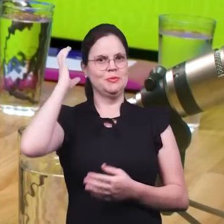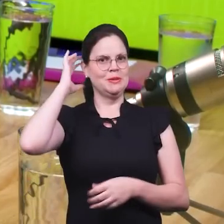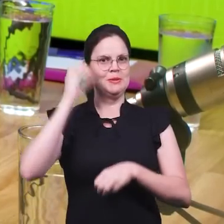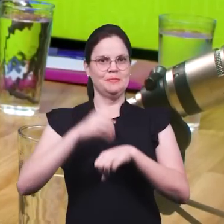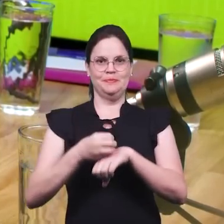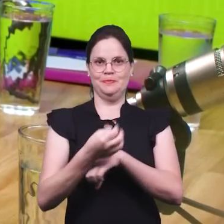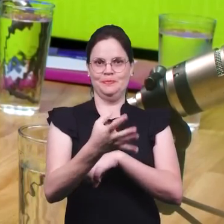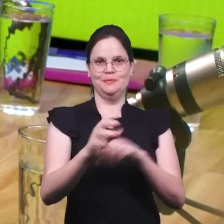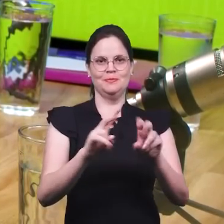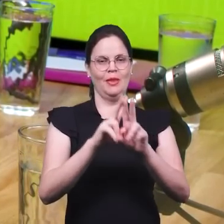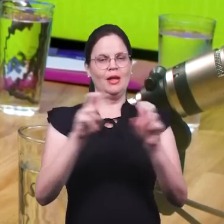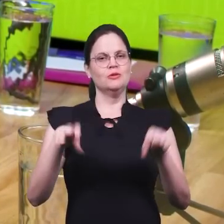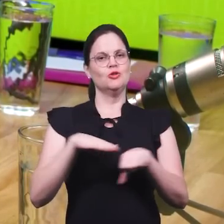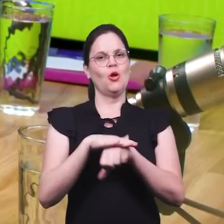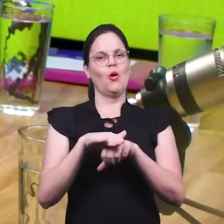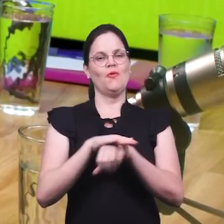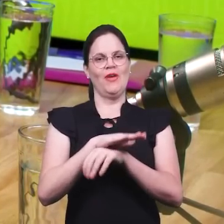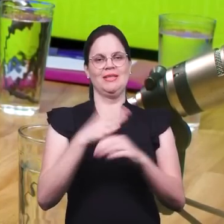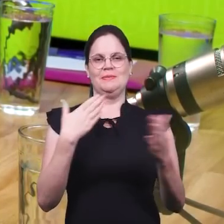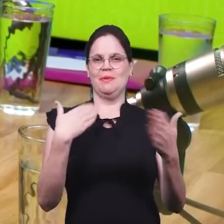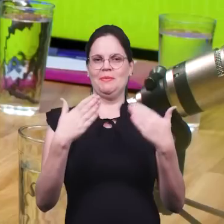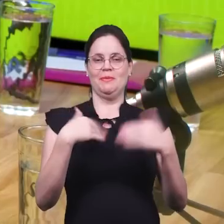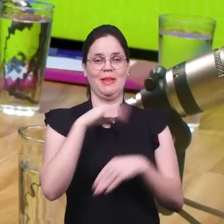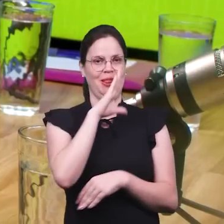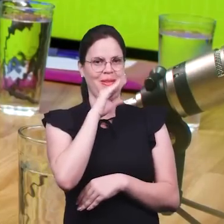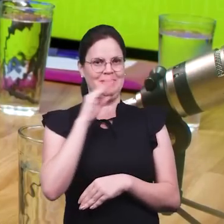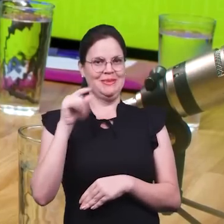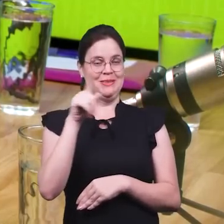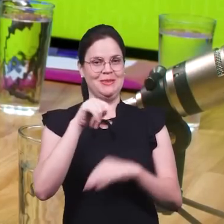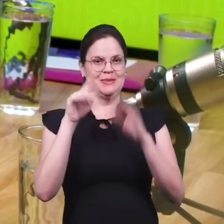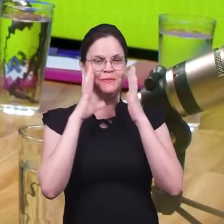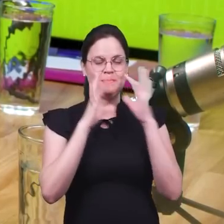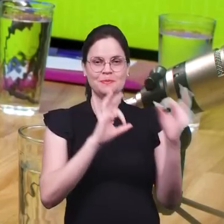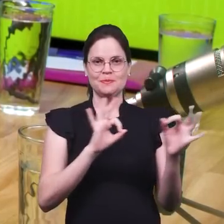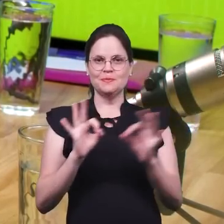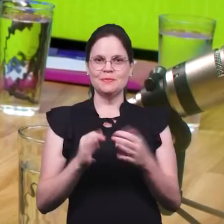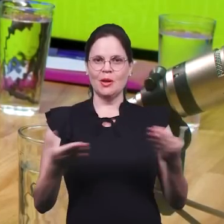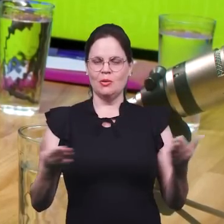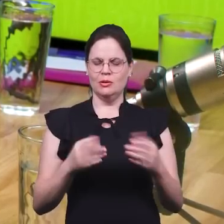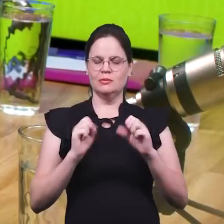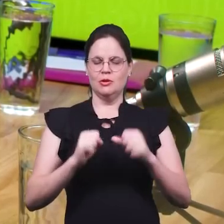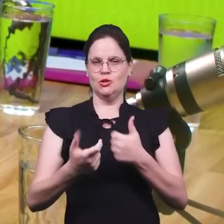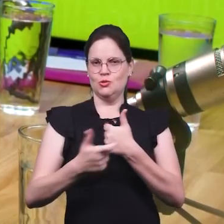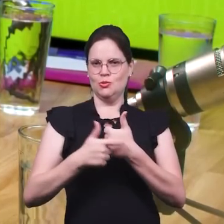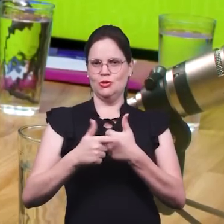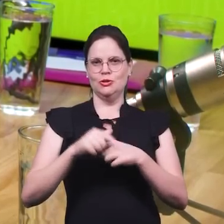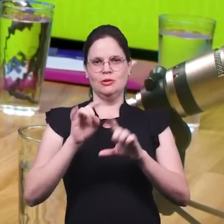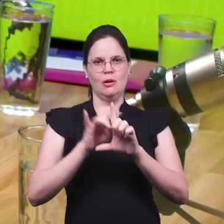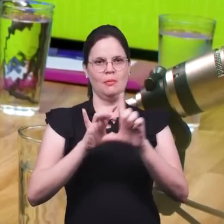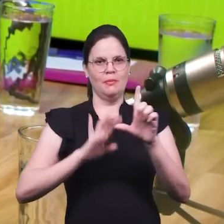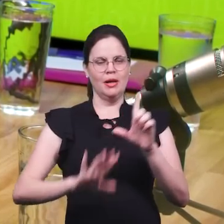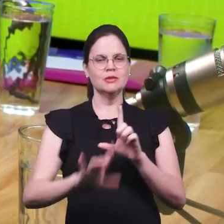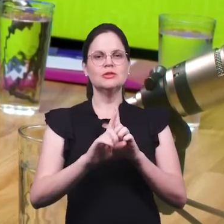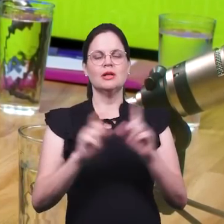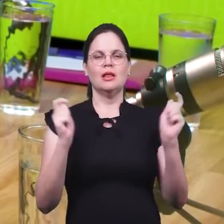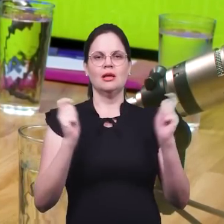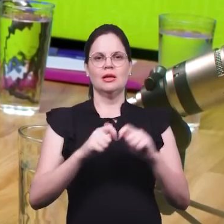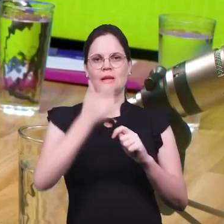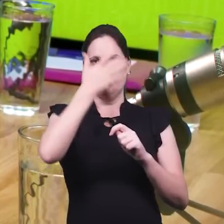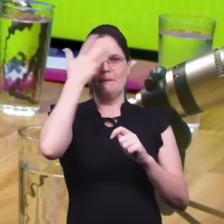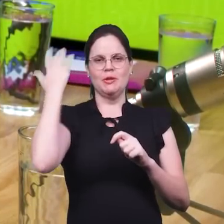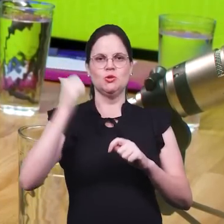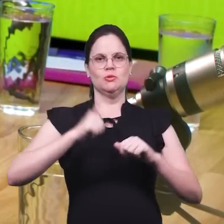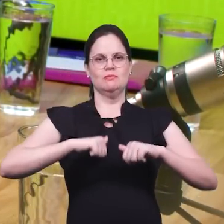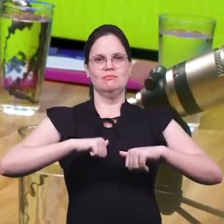podcast Conversa de Adolescentes. Você, espectador que está nos assistindo, curta, compartilhe para que possamos alcançar mais